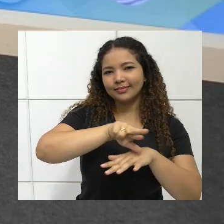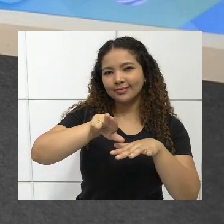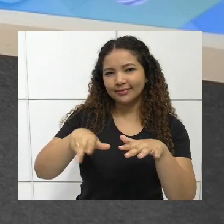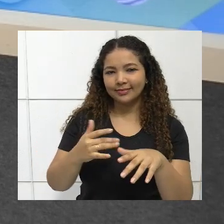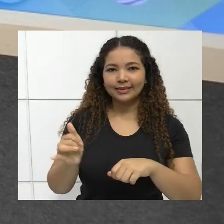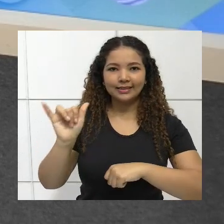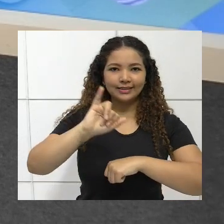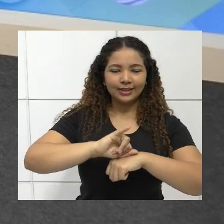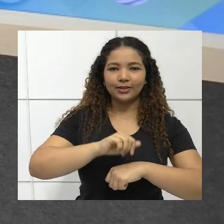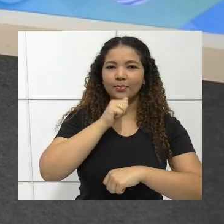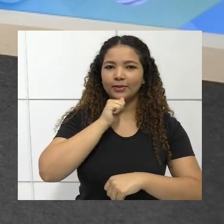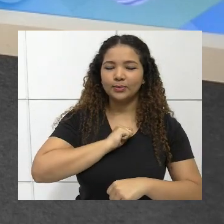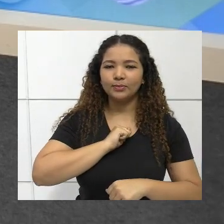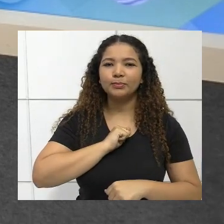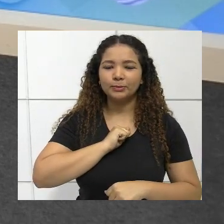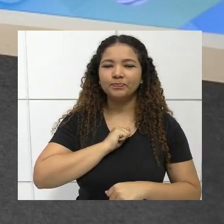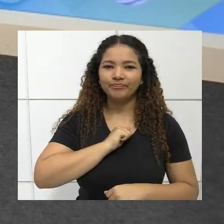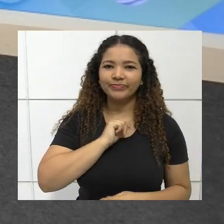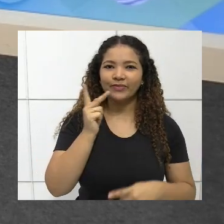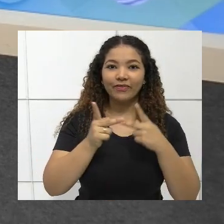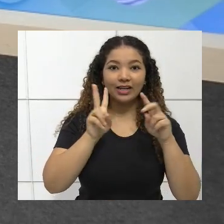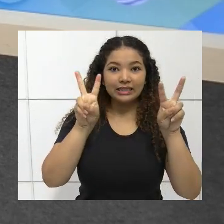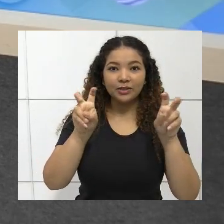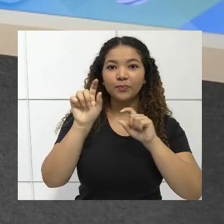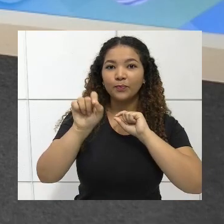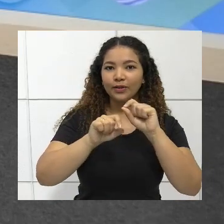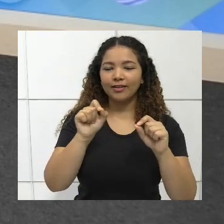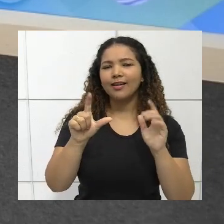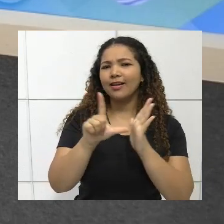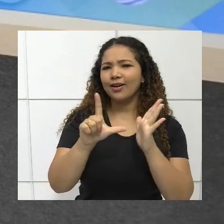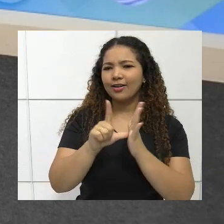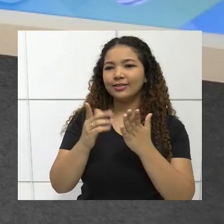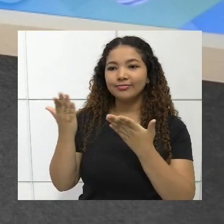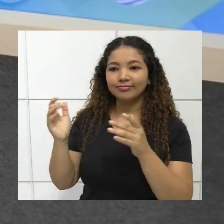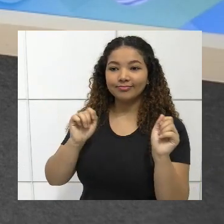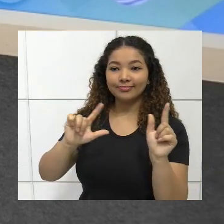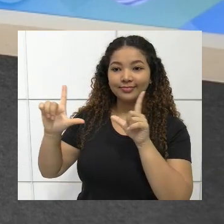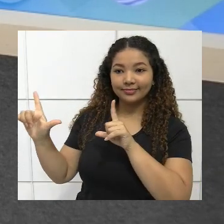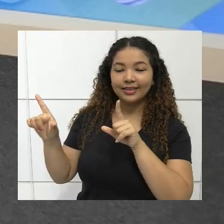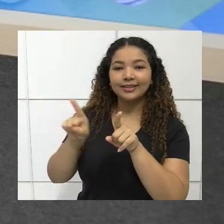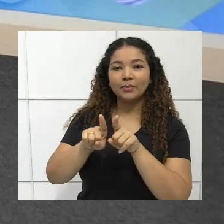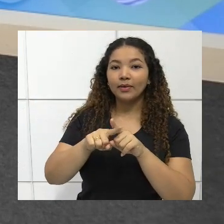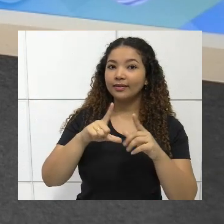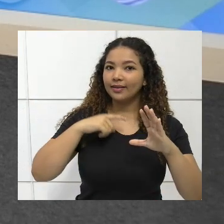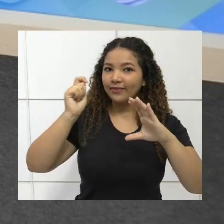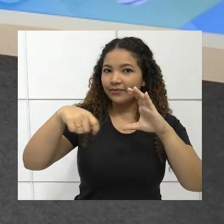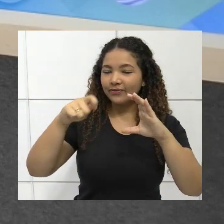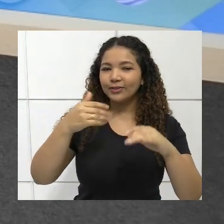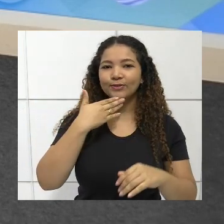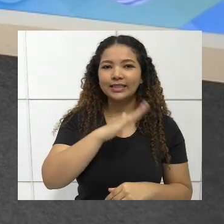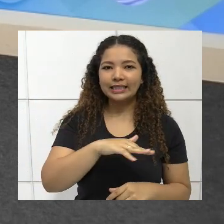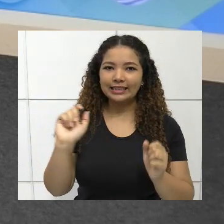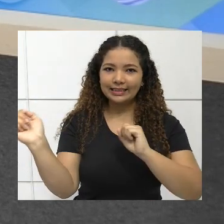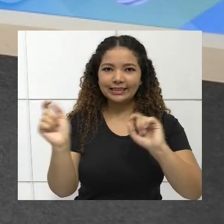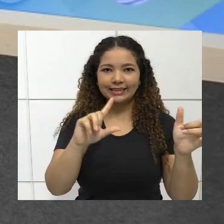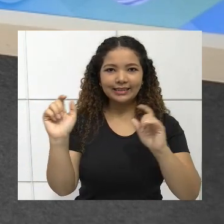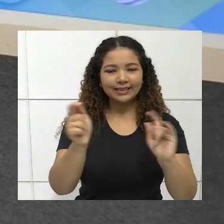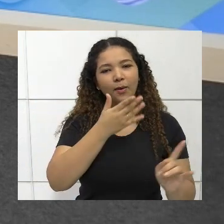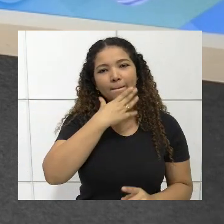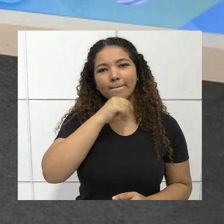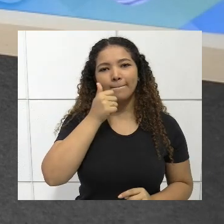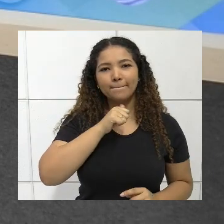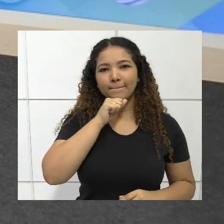Comercial de Abaetetuba e Barão do Rio Branco. Eu falei, Leandro Importados. Nós temos mais vídeos das crianças, né, os pais que mandaram as fotos de seus